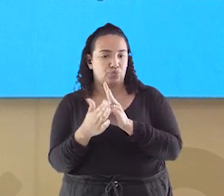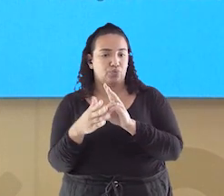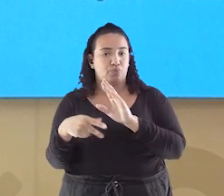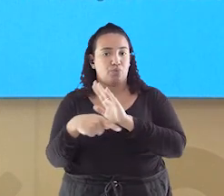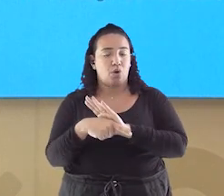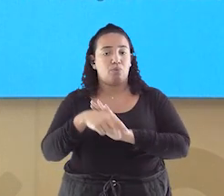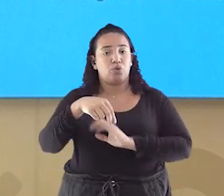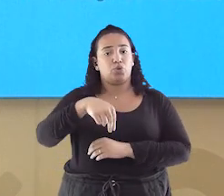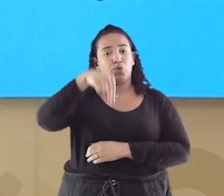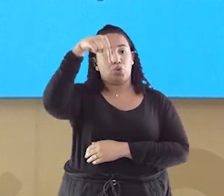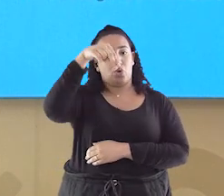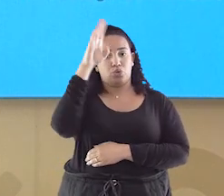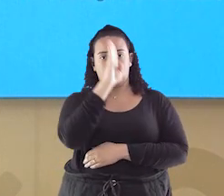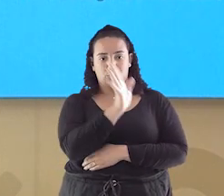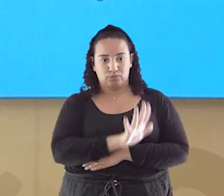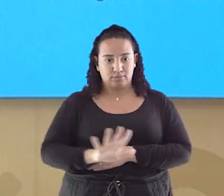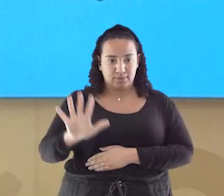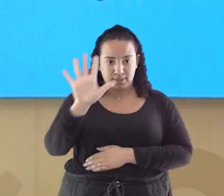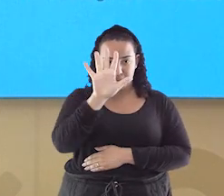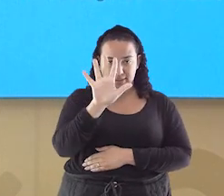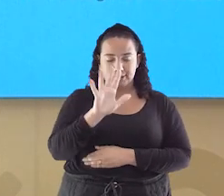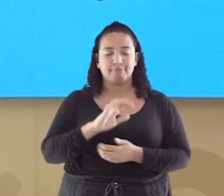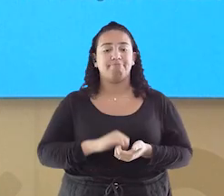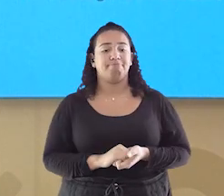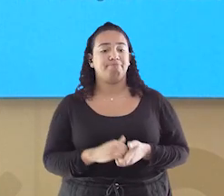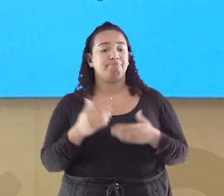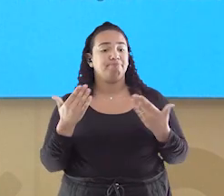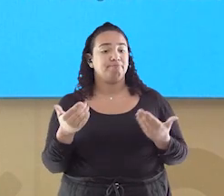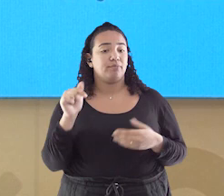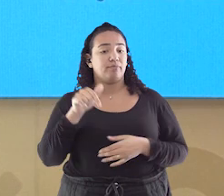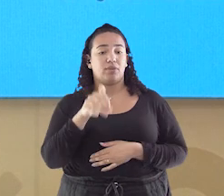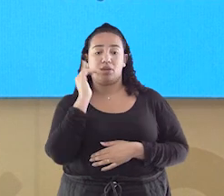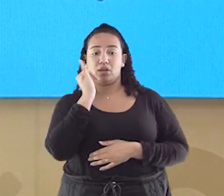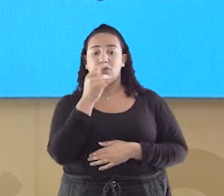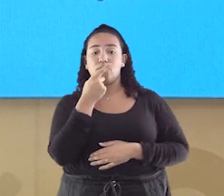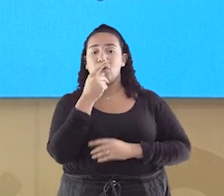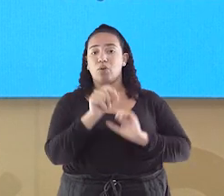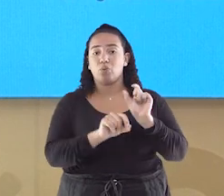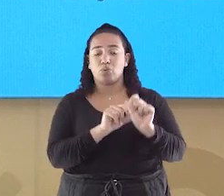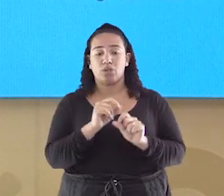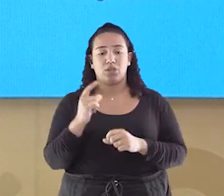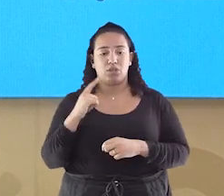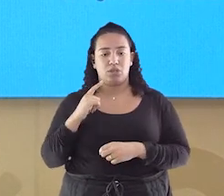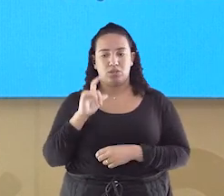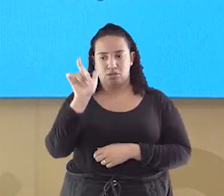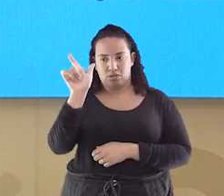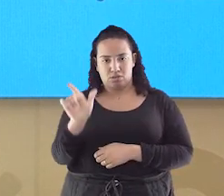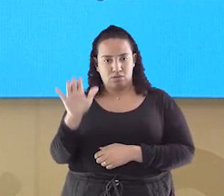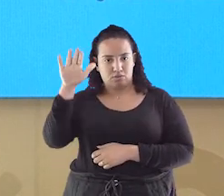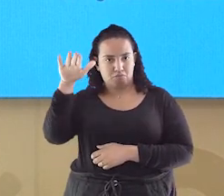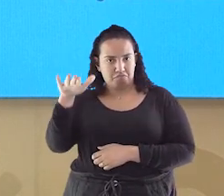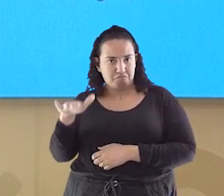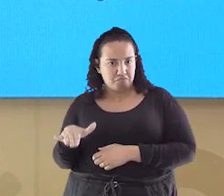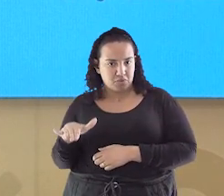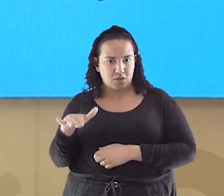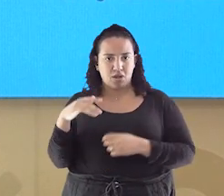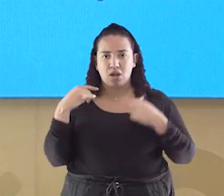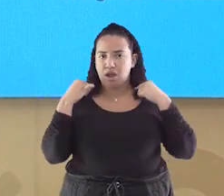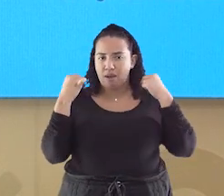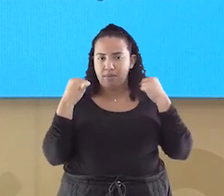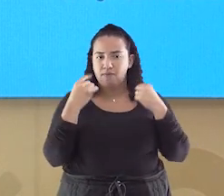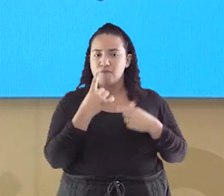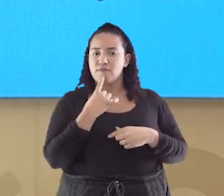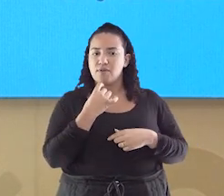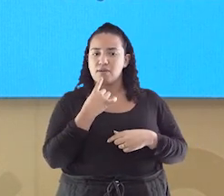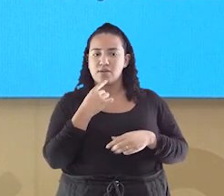habitavam a região norte do país, ok? A narrativa conta de um ser baixinho, com cabelos de fogo e